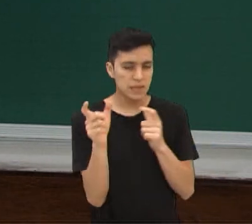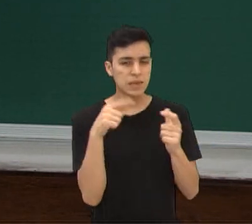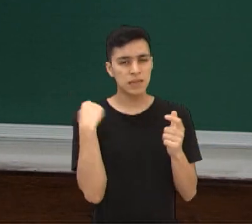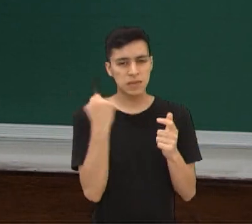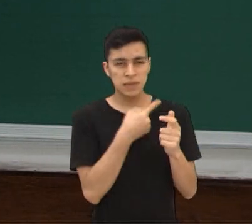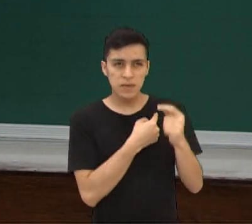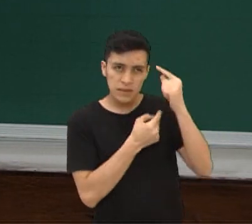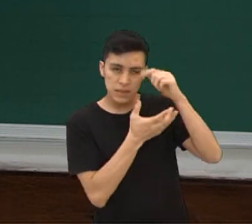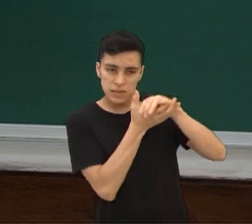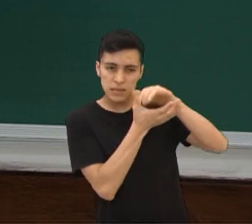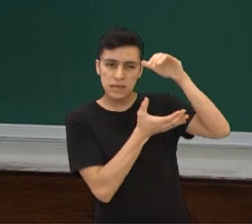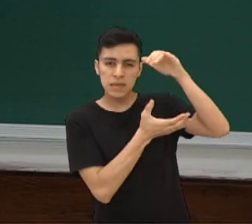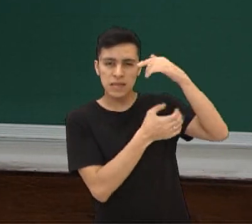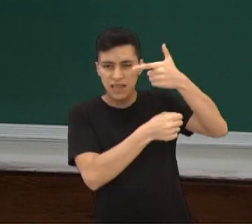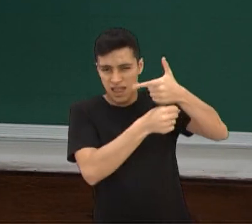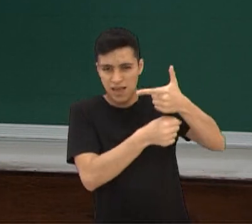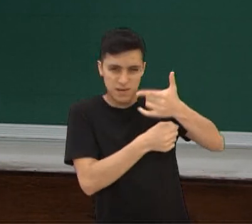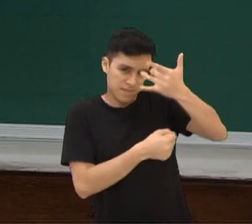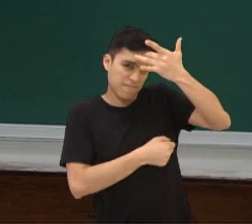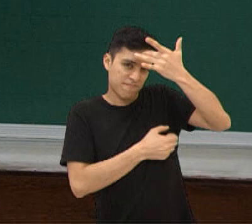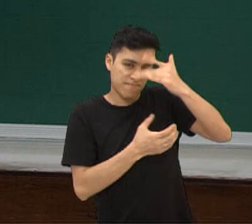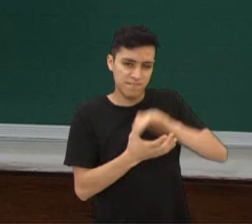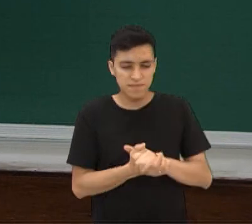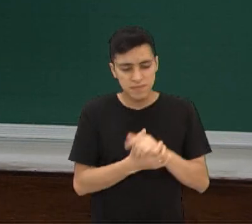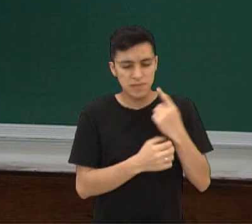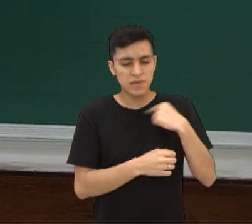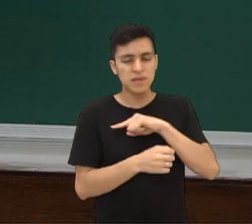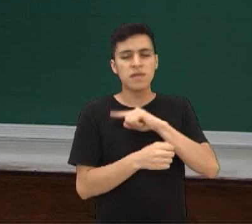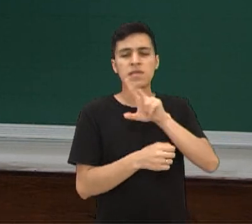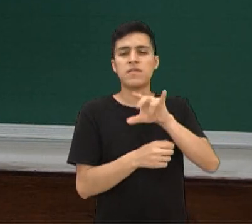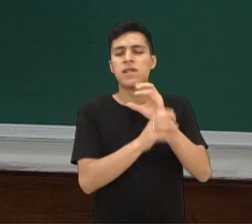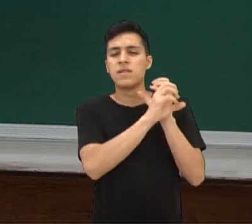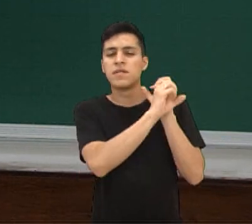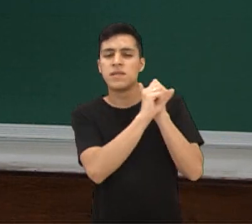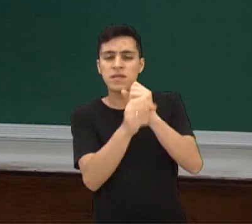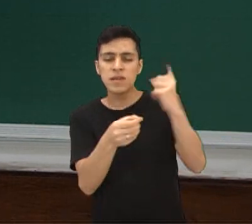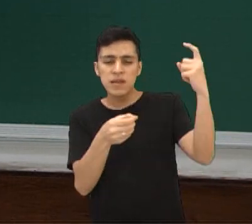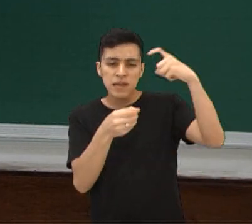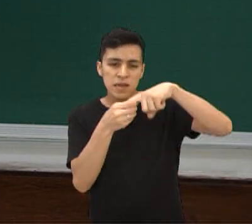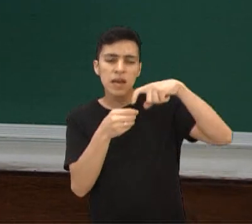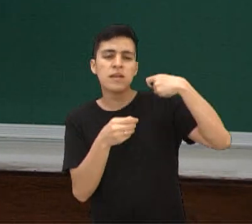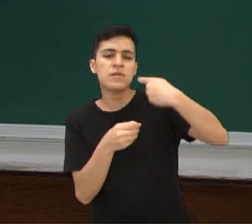repertório léxico e vamos fazer uma breve retomada sobre os pronomes reflexivos, ok?